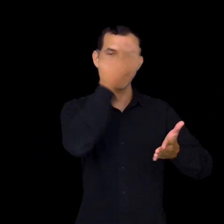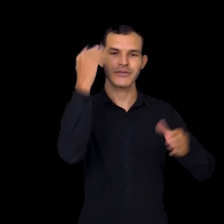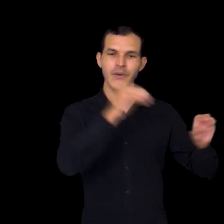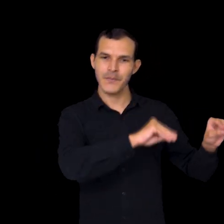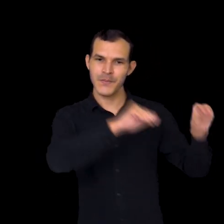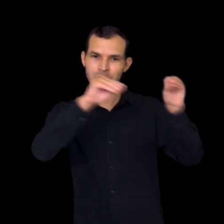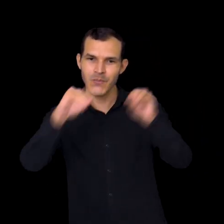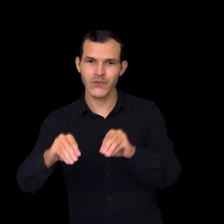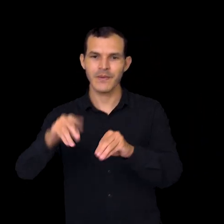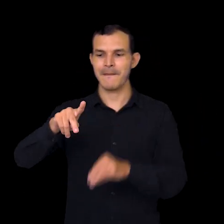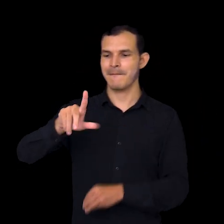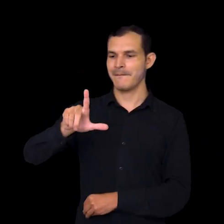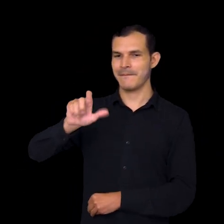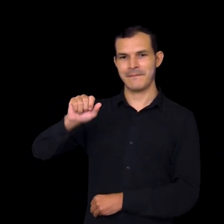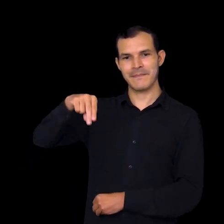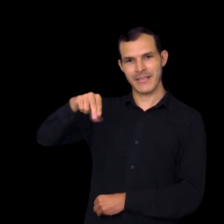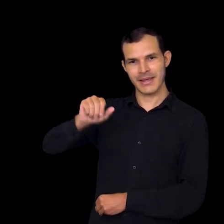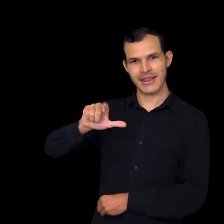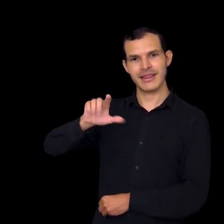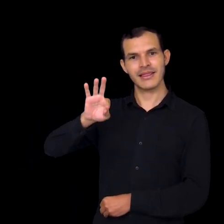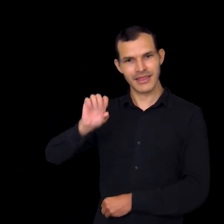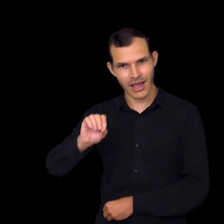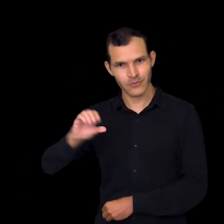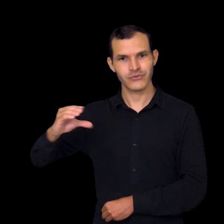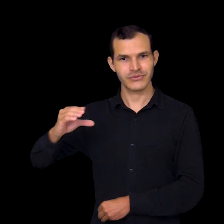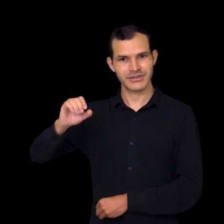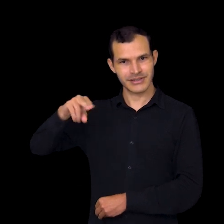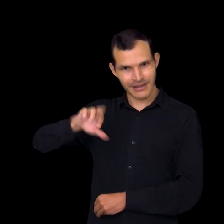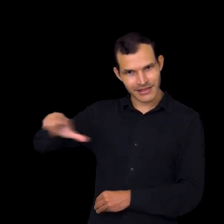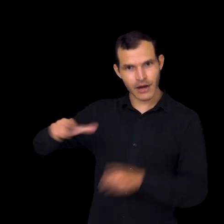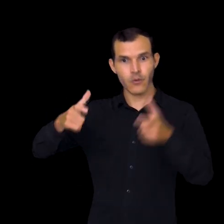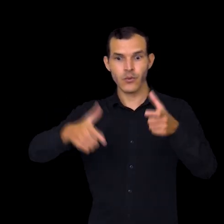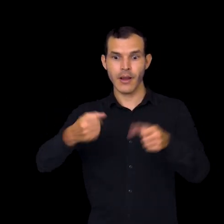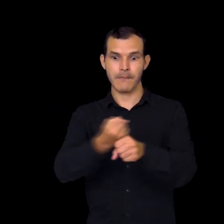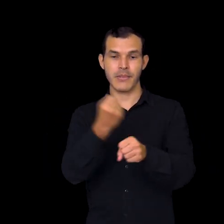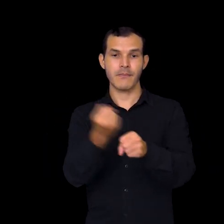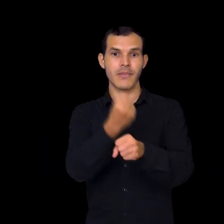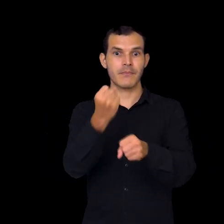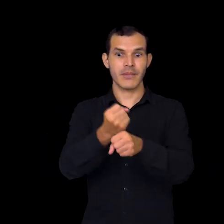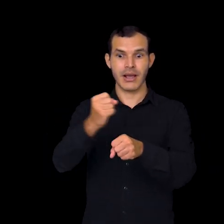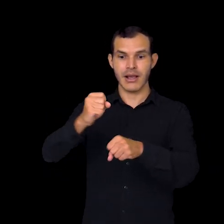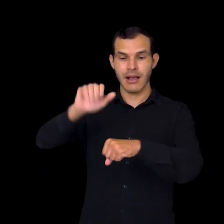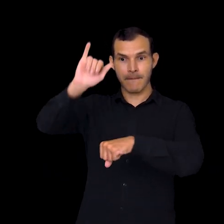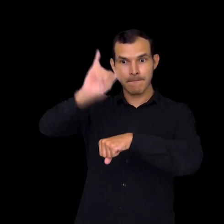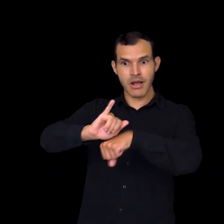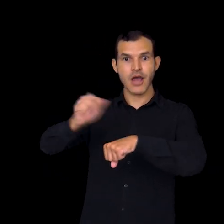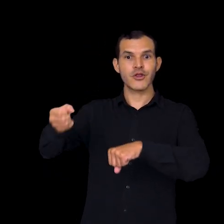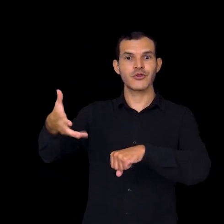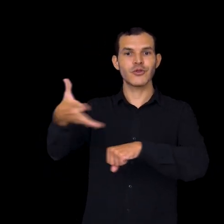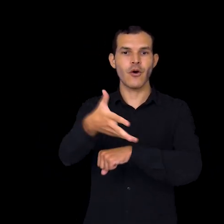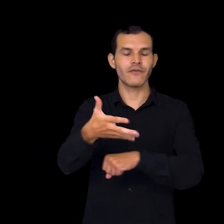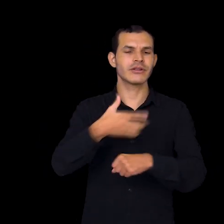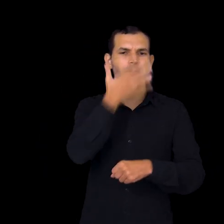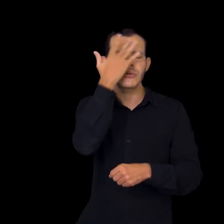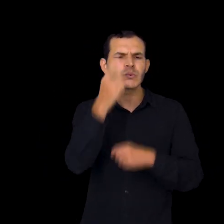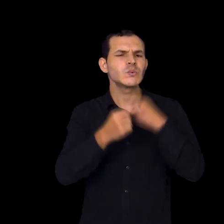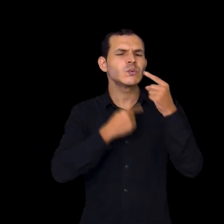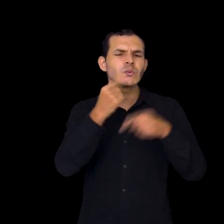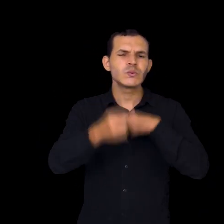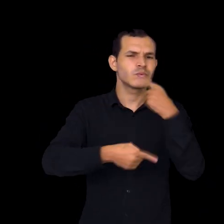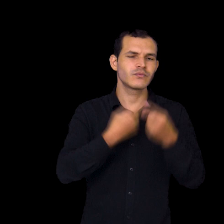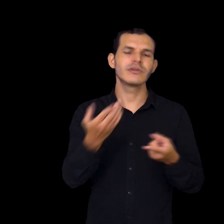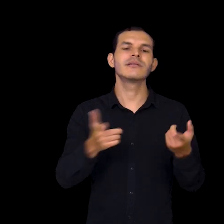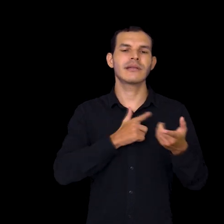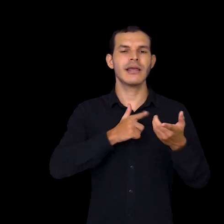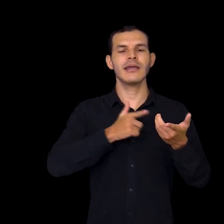Planalto Central, né, num lugar em que seria construída a nova capital. Muita dúvida a respeito, os